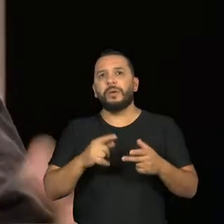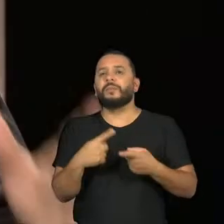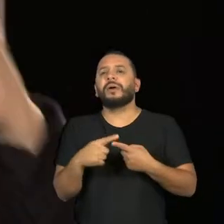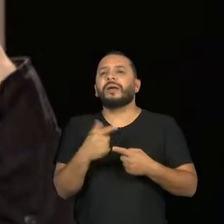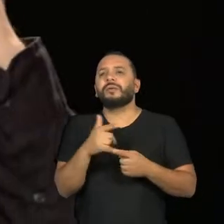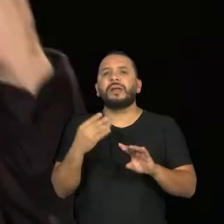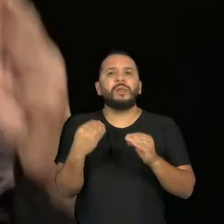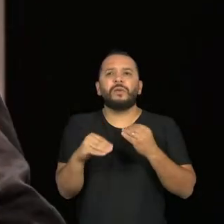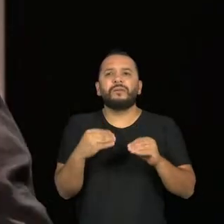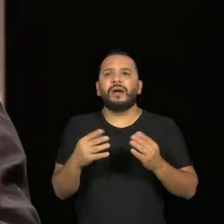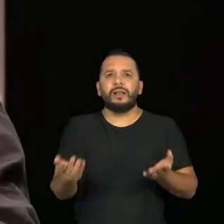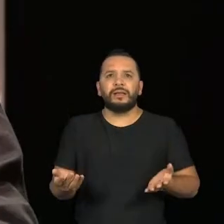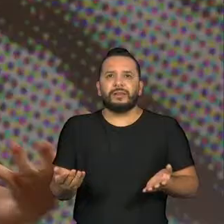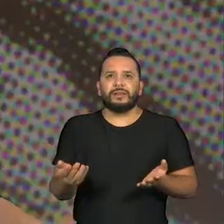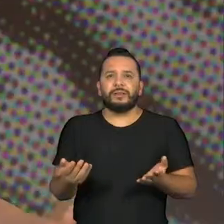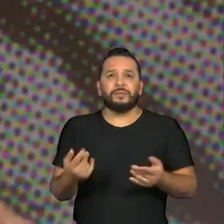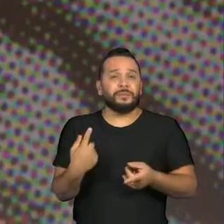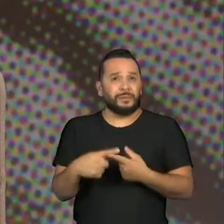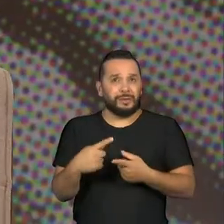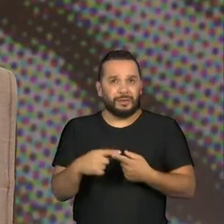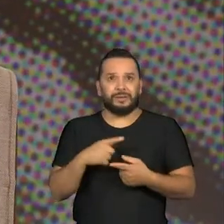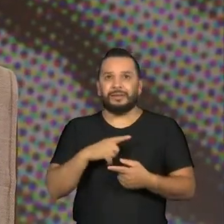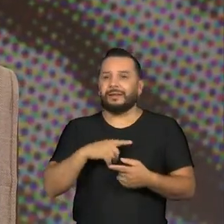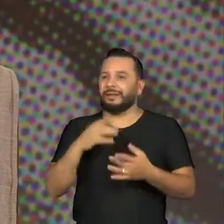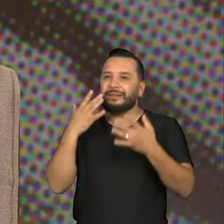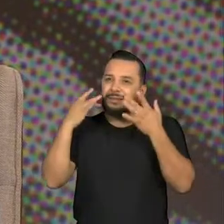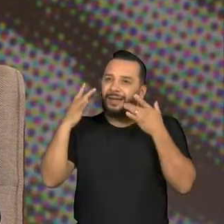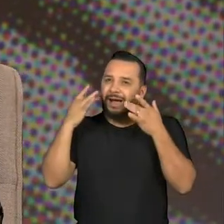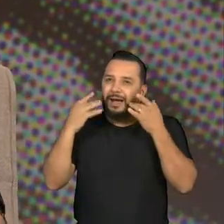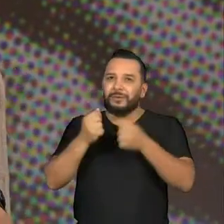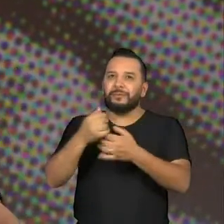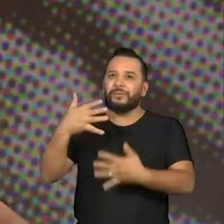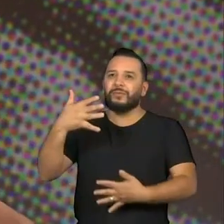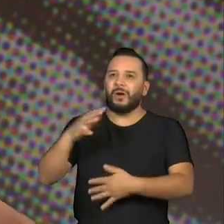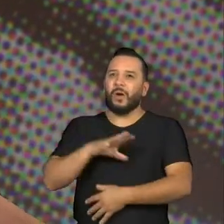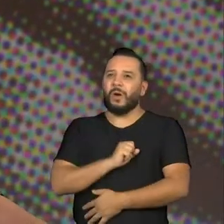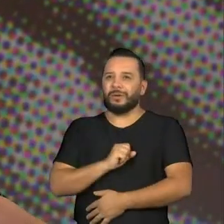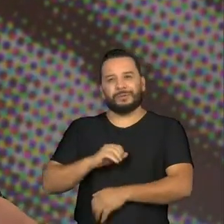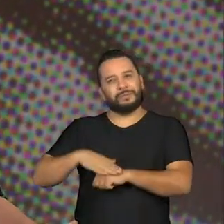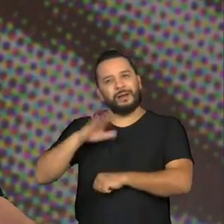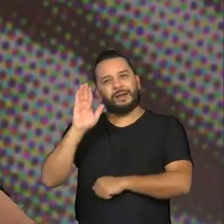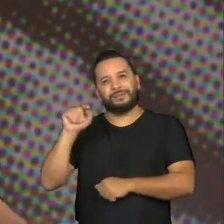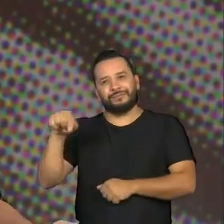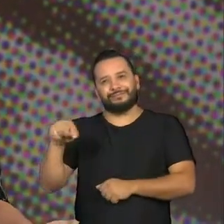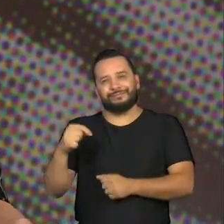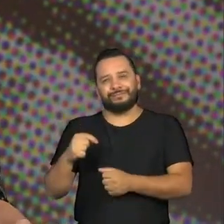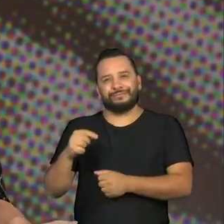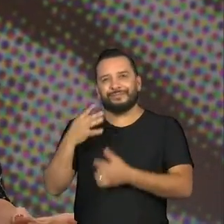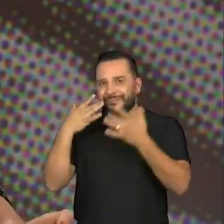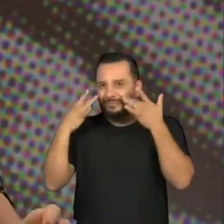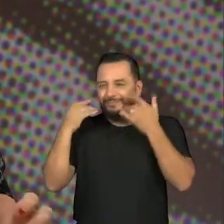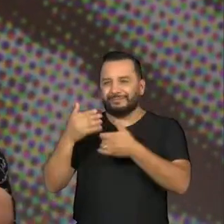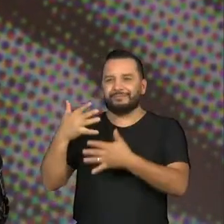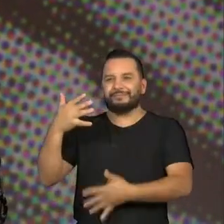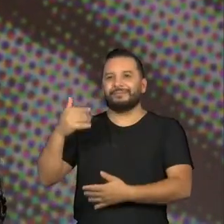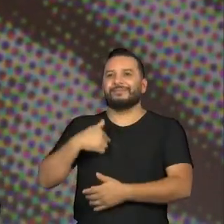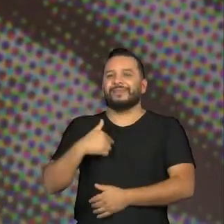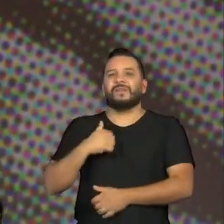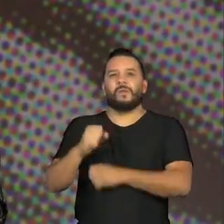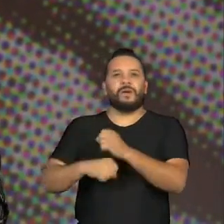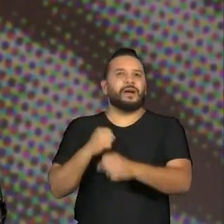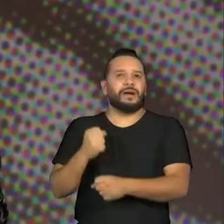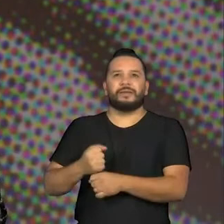Por que assim? O que você acha? Porque tem muito teatro, né? Que bom. E eu acho que eu fiquei anos fazendo.